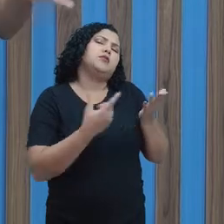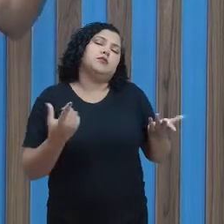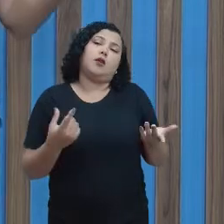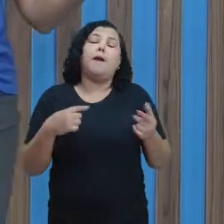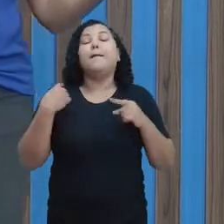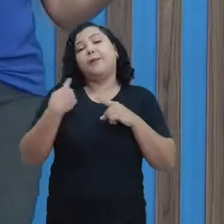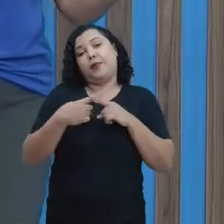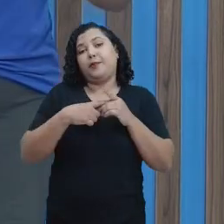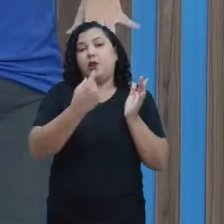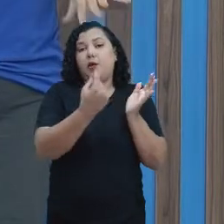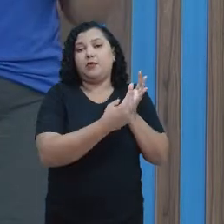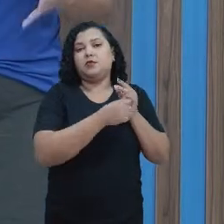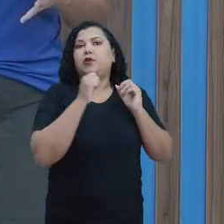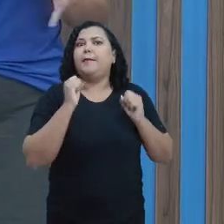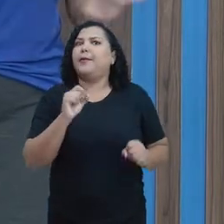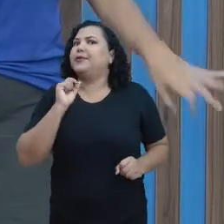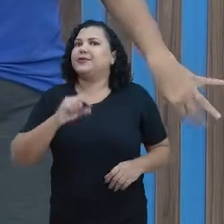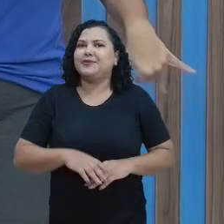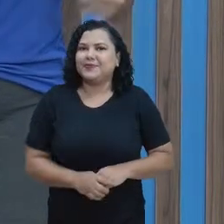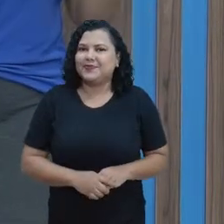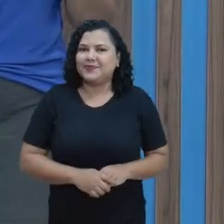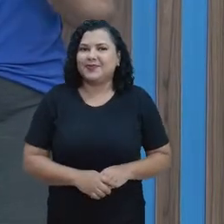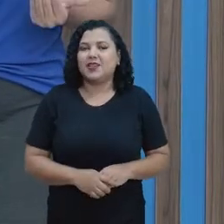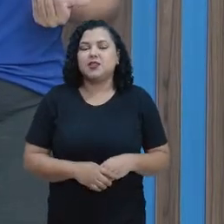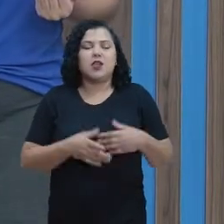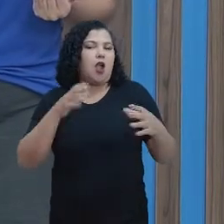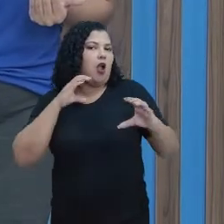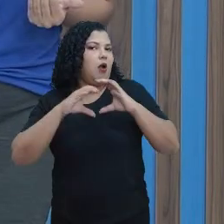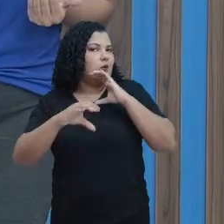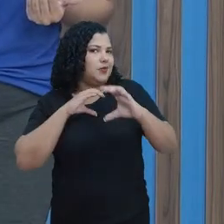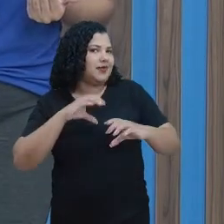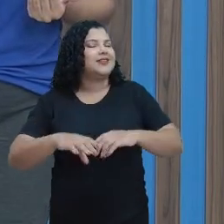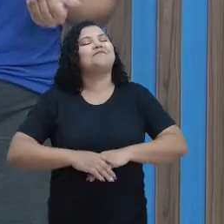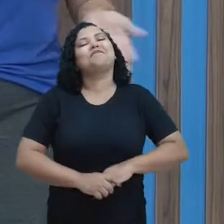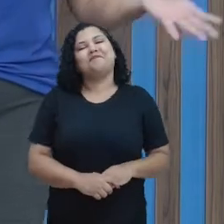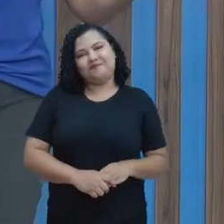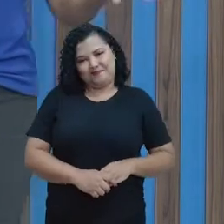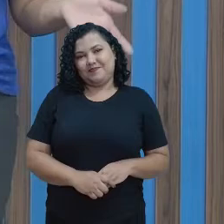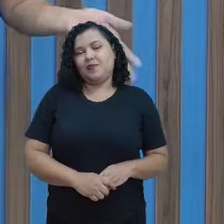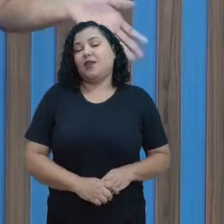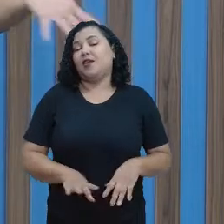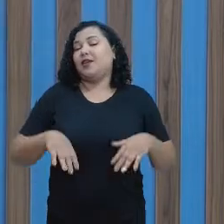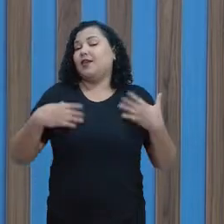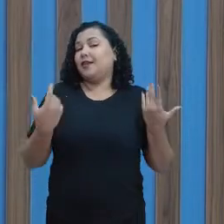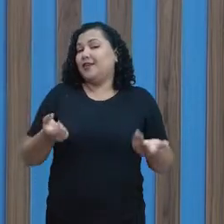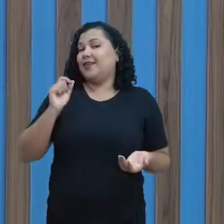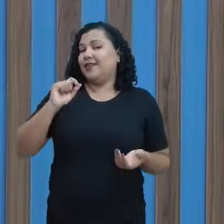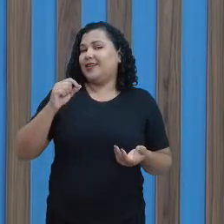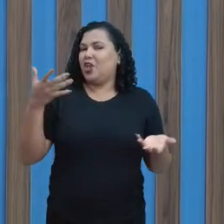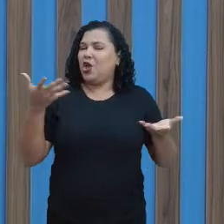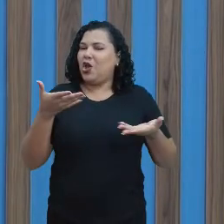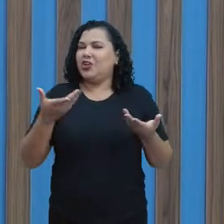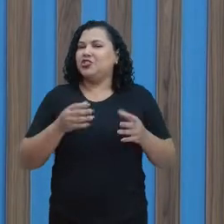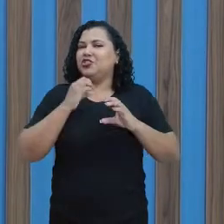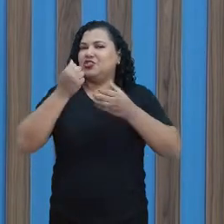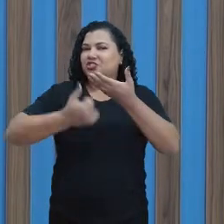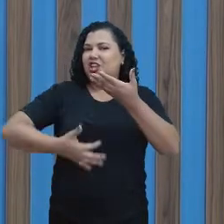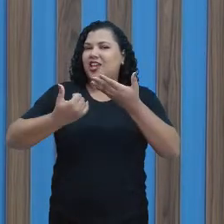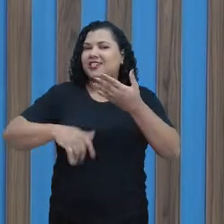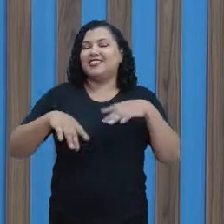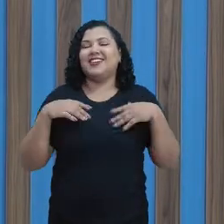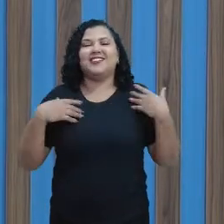Porque pelo aplicativo a gente pode fazer o quê? Se comunicar pelo chat. E quem fará hoje nosso chat é